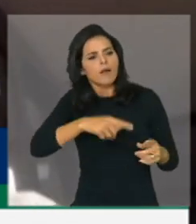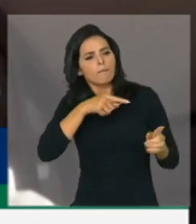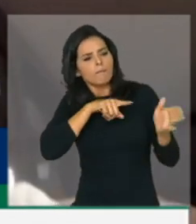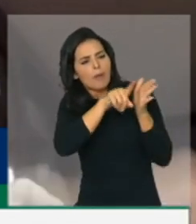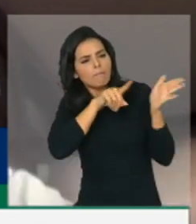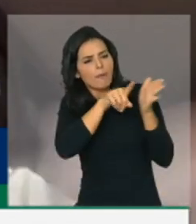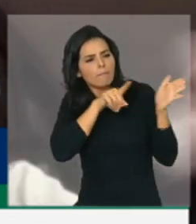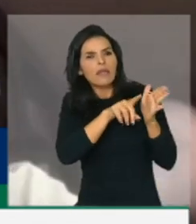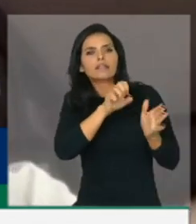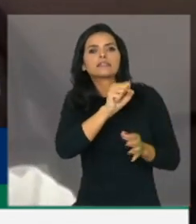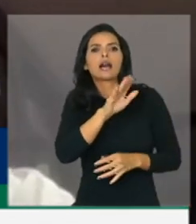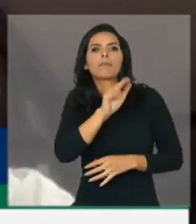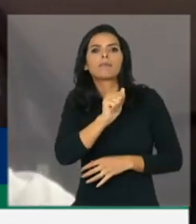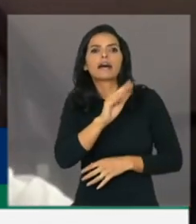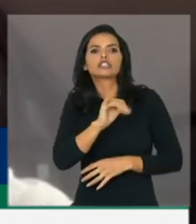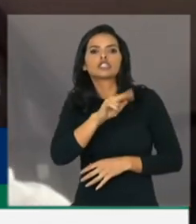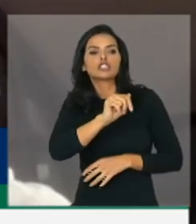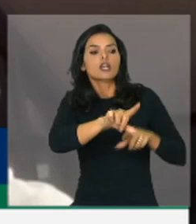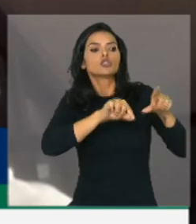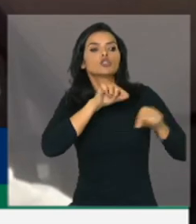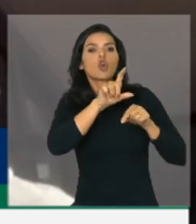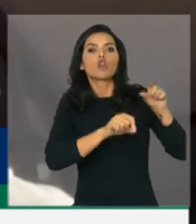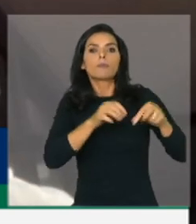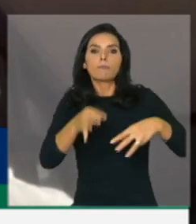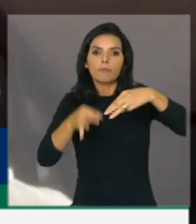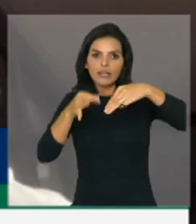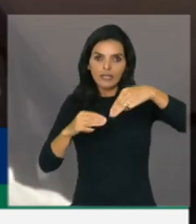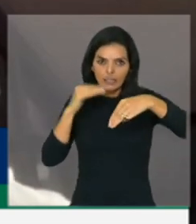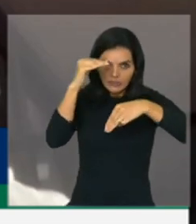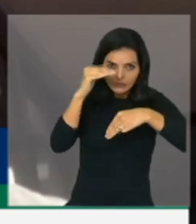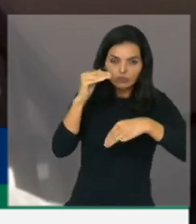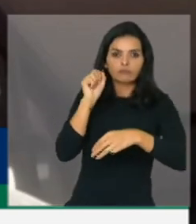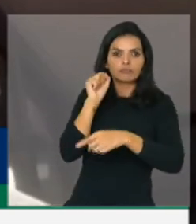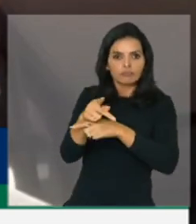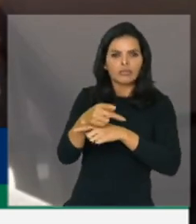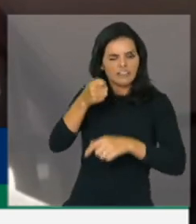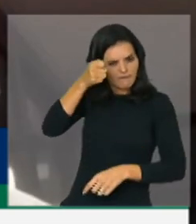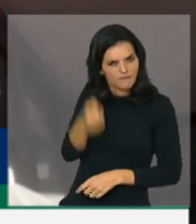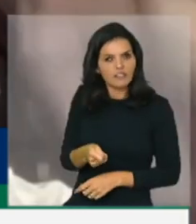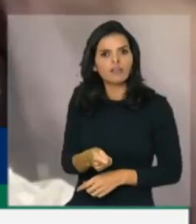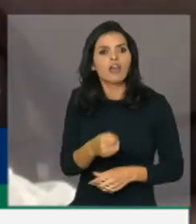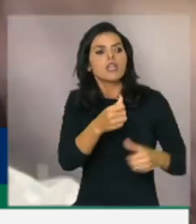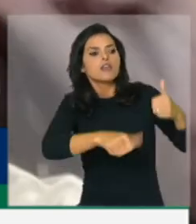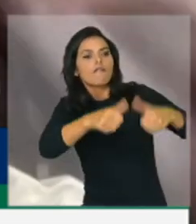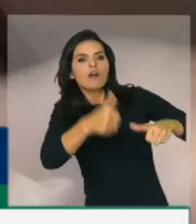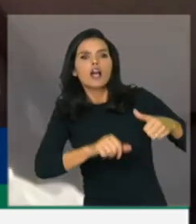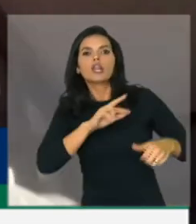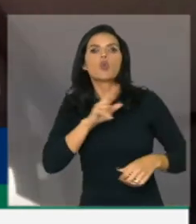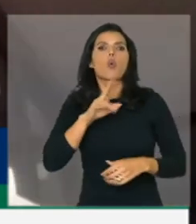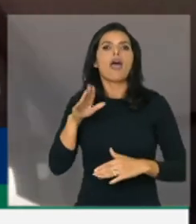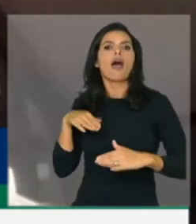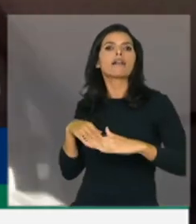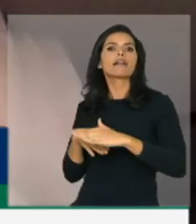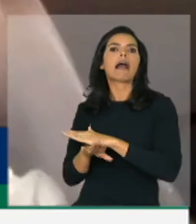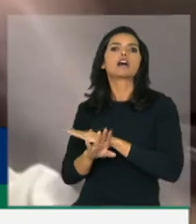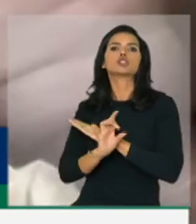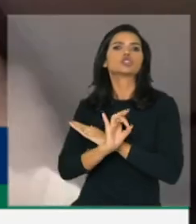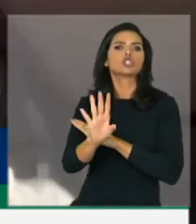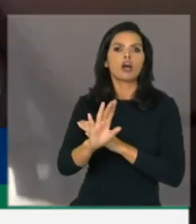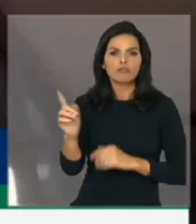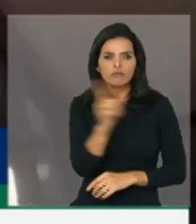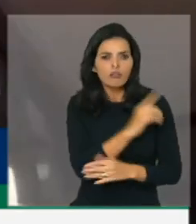os processos contra os ministros precisam ser devidamente avaliados e não simplesmente engavetados, senhor presidente.